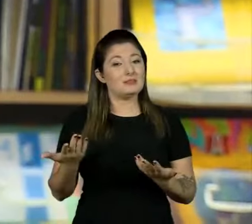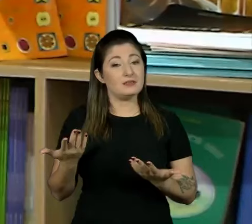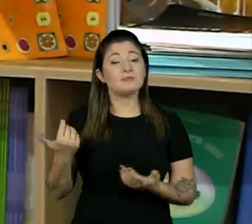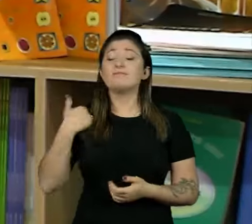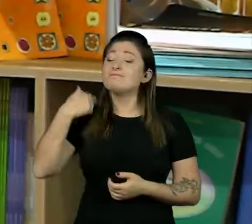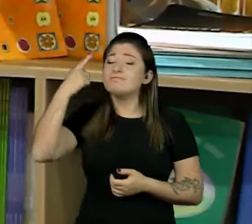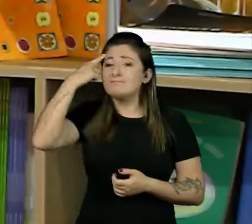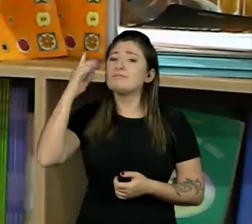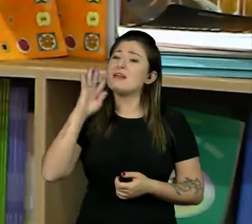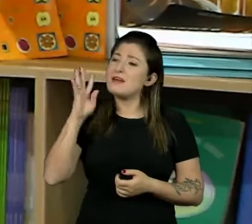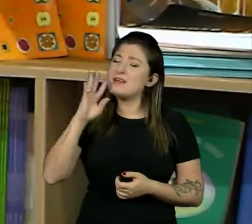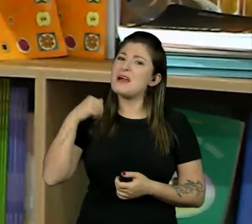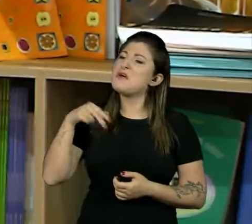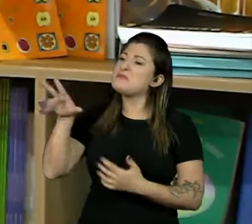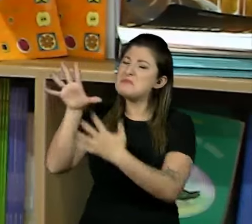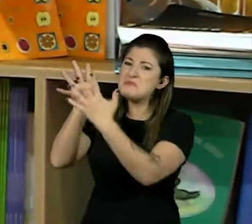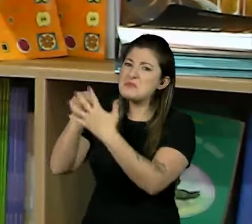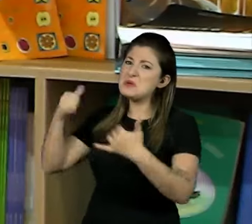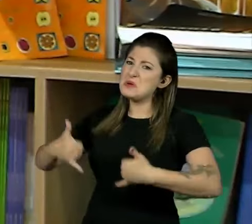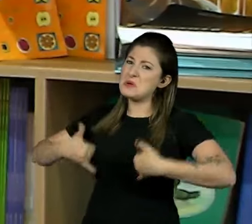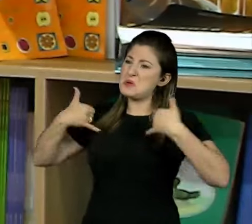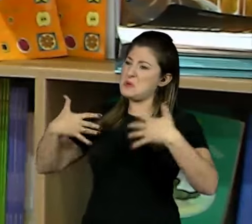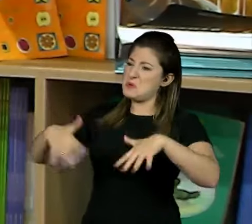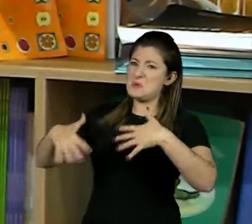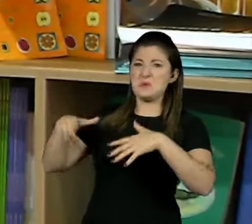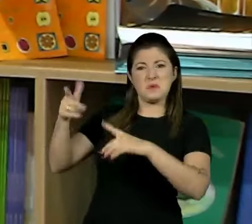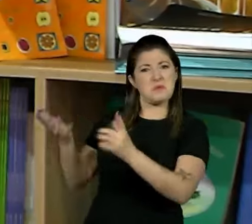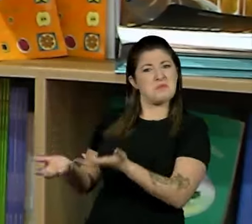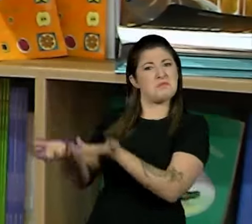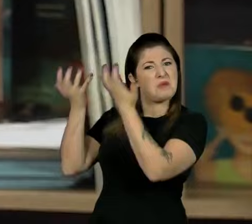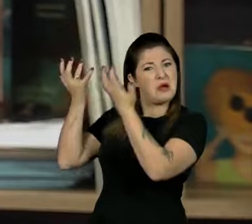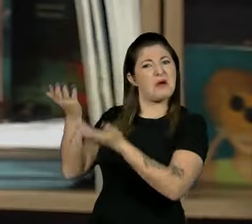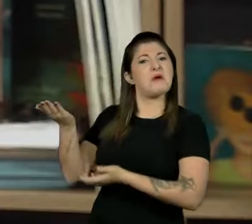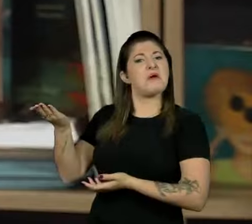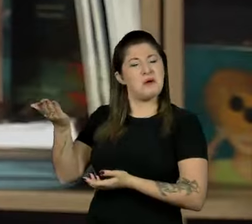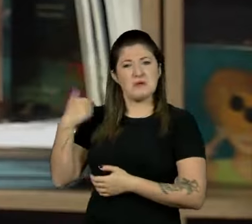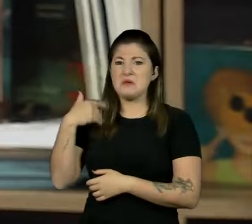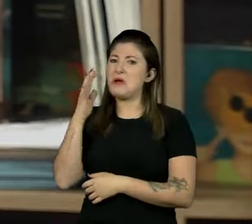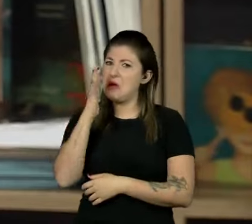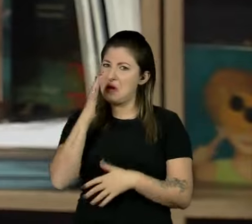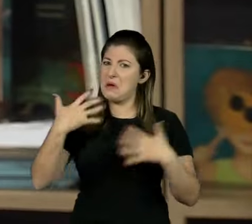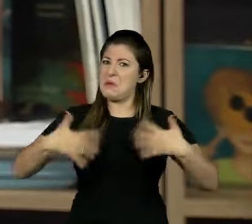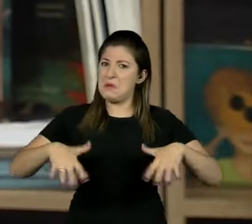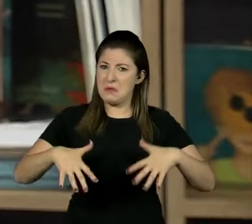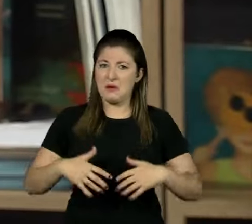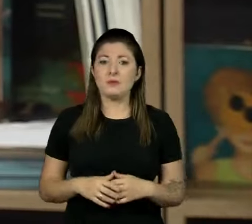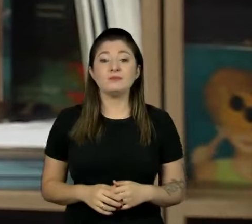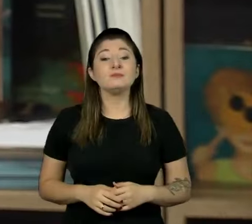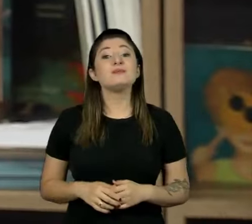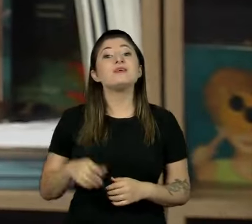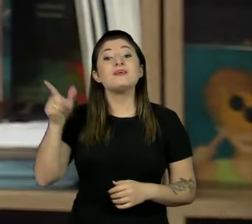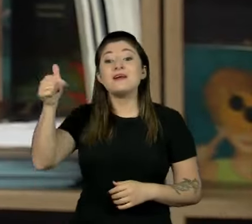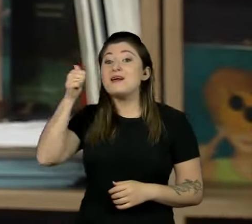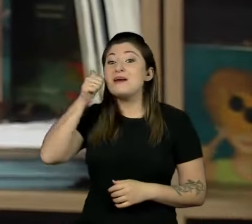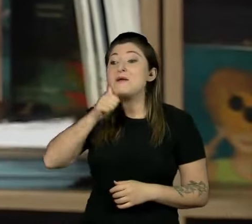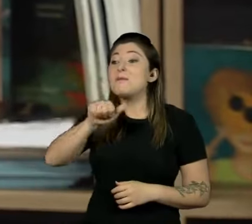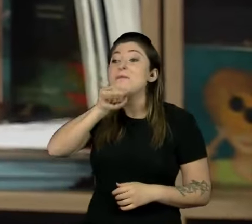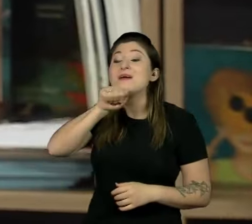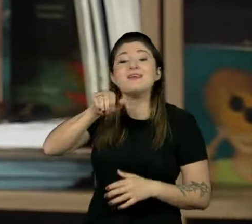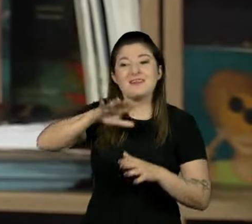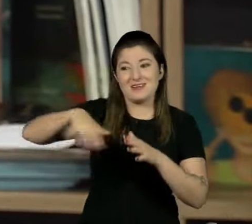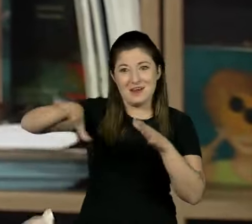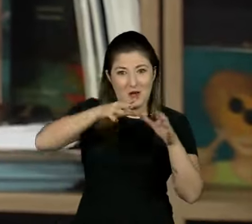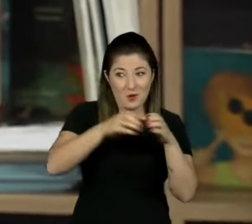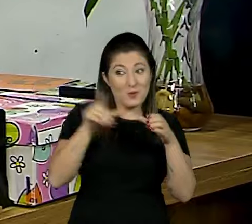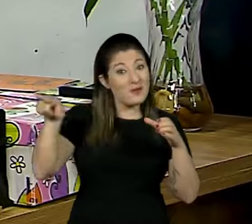parte dela. Eu tenho muito orgulho da pessoa que ela se tornou, que ela está se tornando. Ela, acho que é a mãe do grupo mesmo, assim. Ela